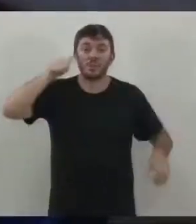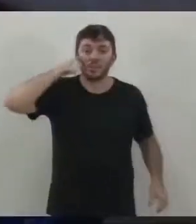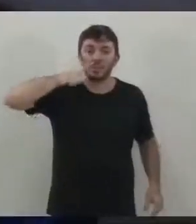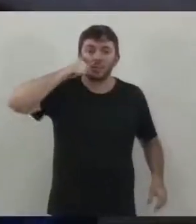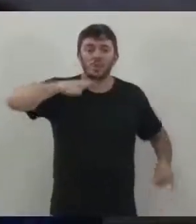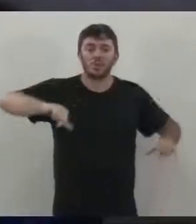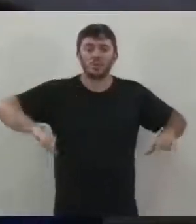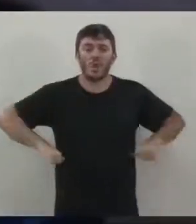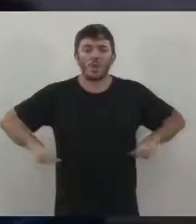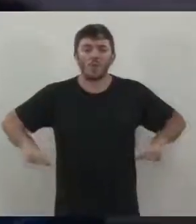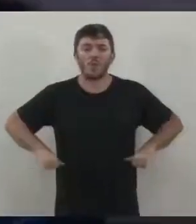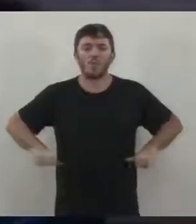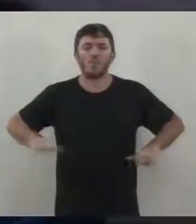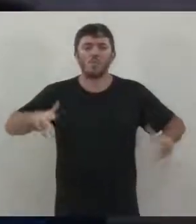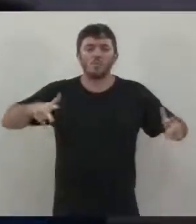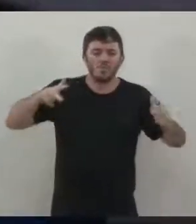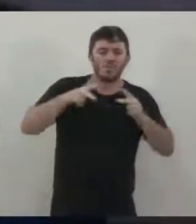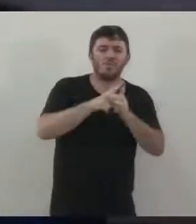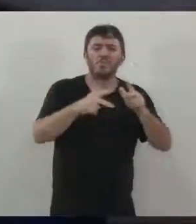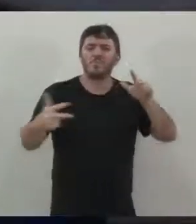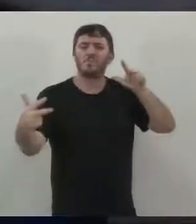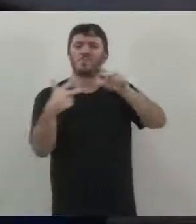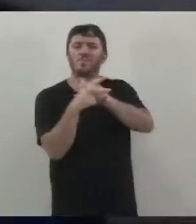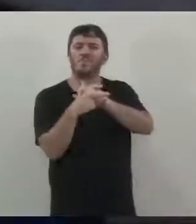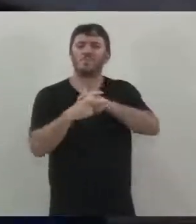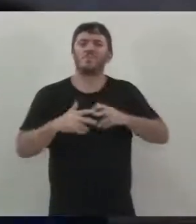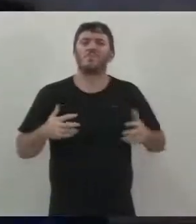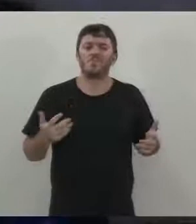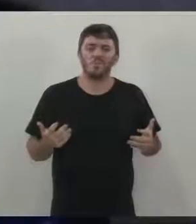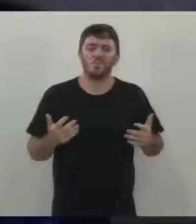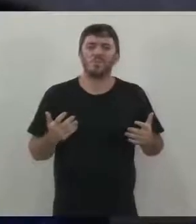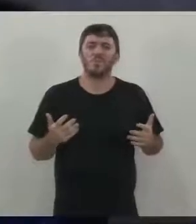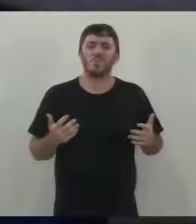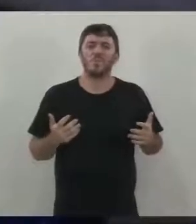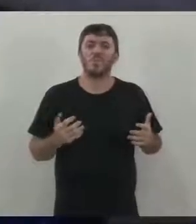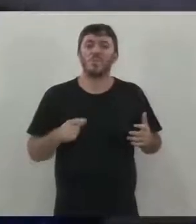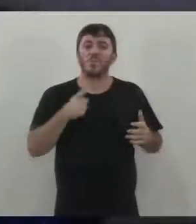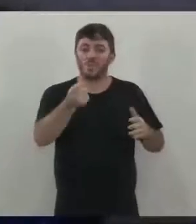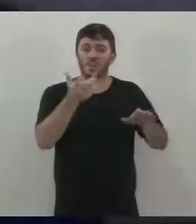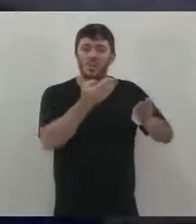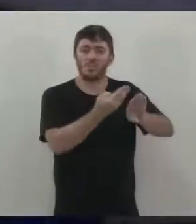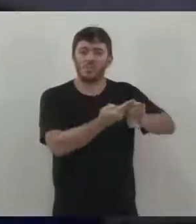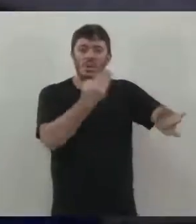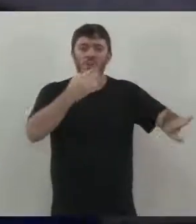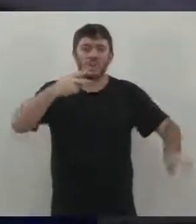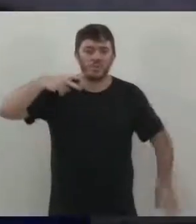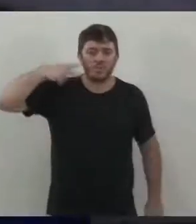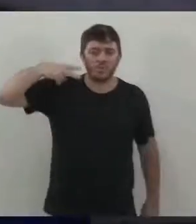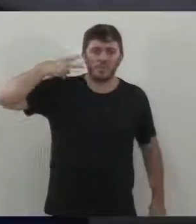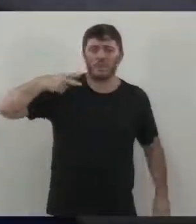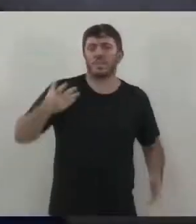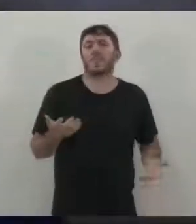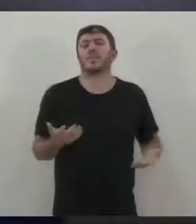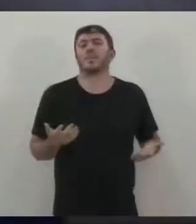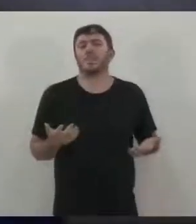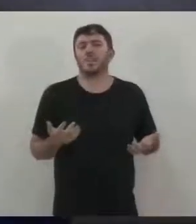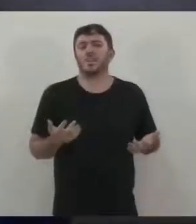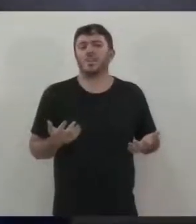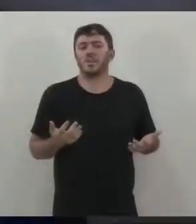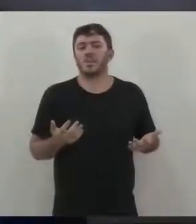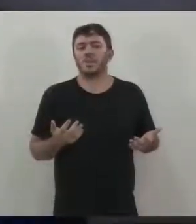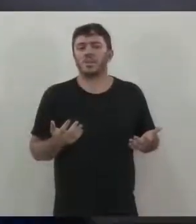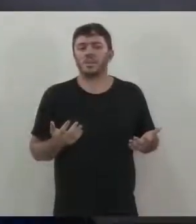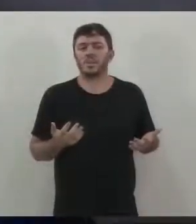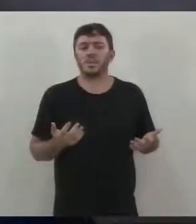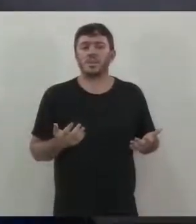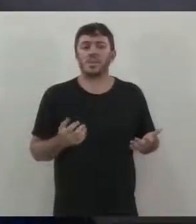violência doméstica, afastando algum vereador do cargo, boa sorte para você. Eu espero, sinceramente, que você não consiga, mas se conseguir, eu vou continuar